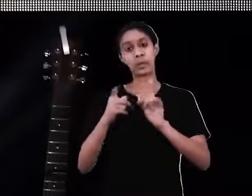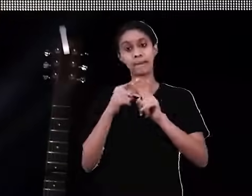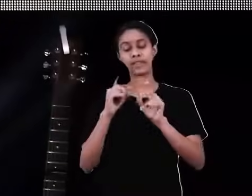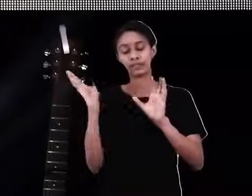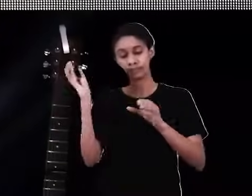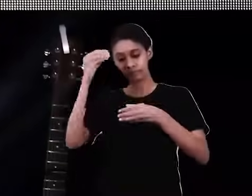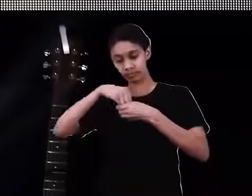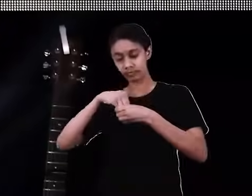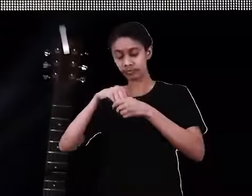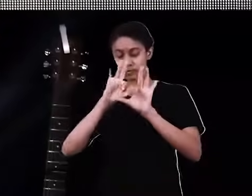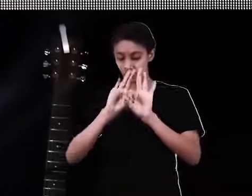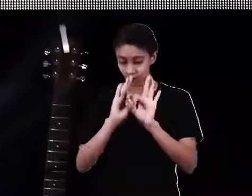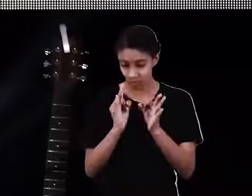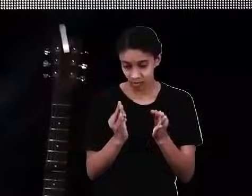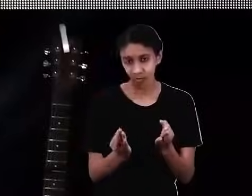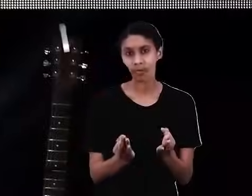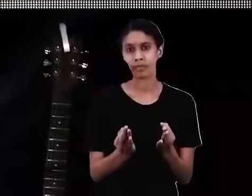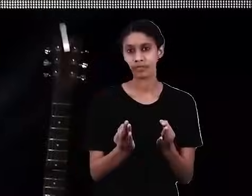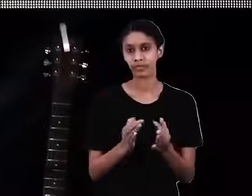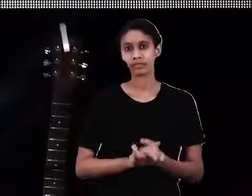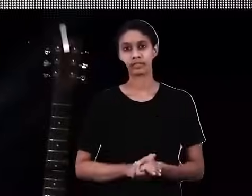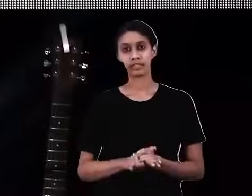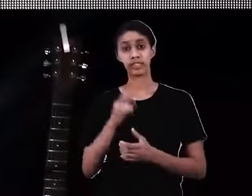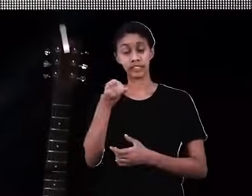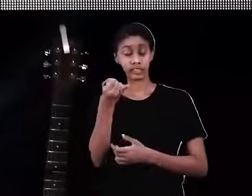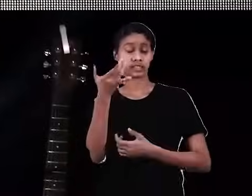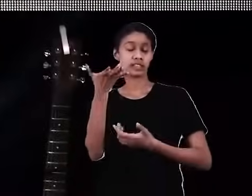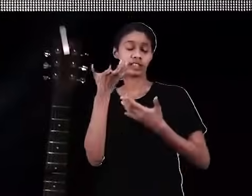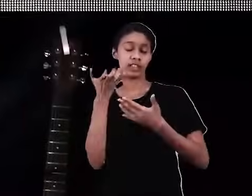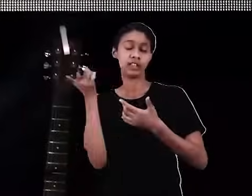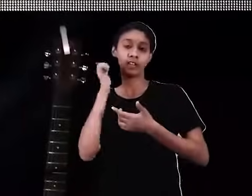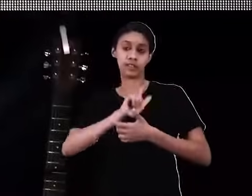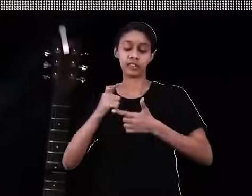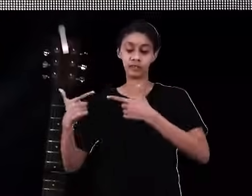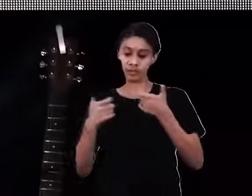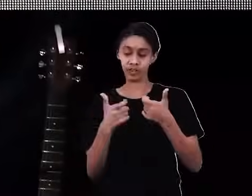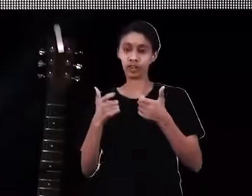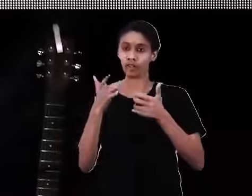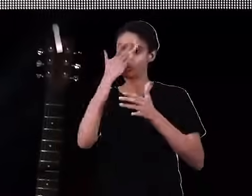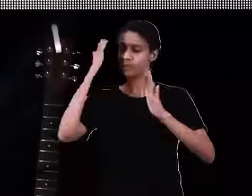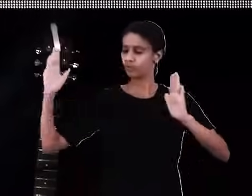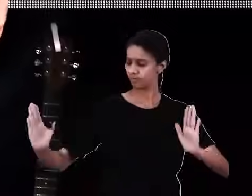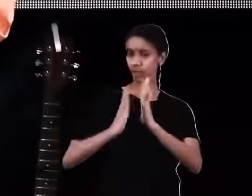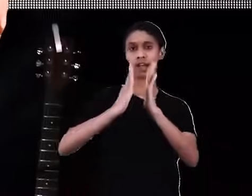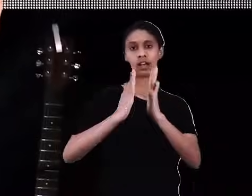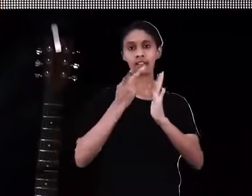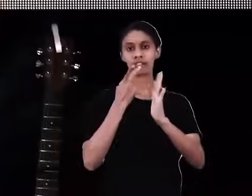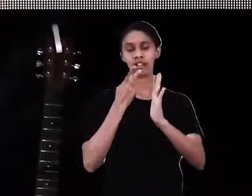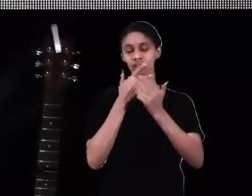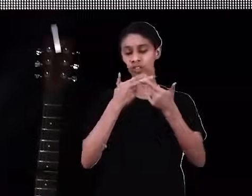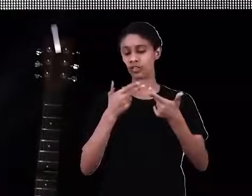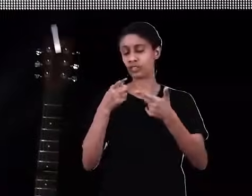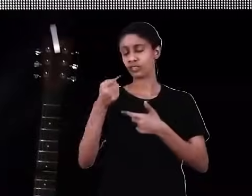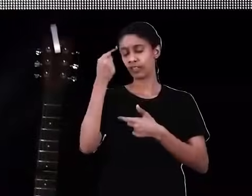concha da humildade. Se você quer vencer uma guerra, quando você é afrontado, quando alguém te diz uma palavra que